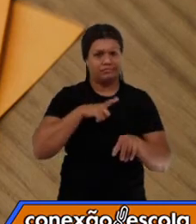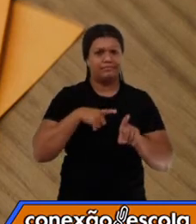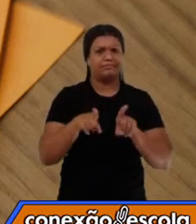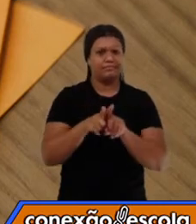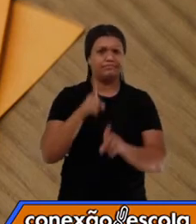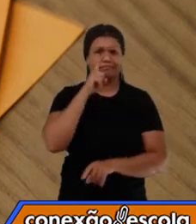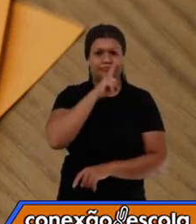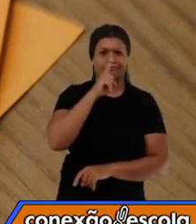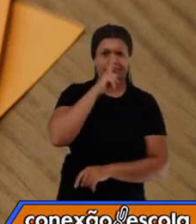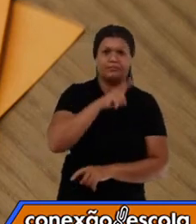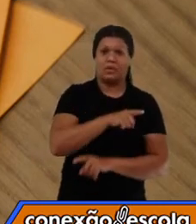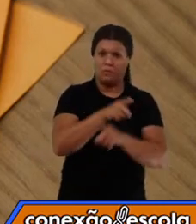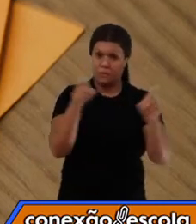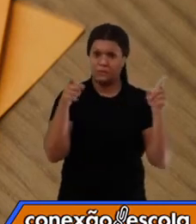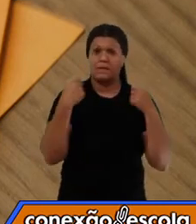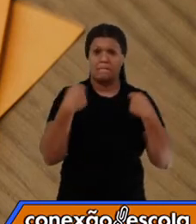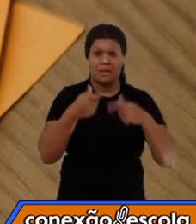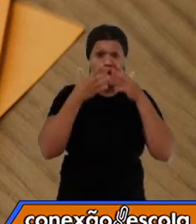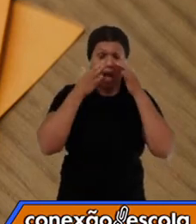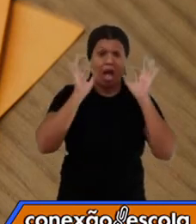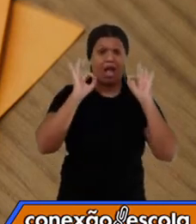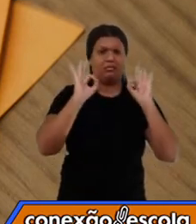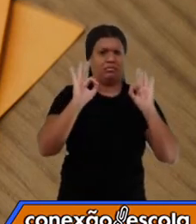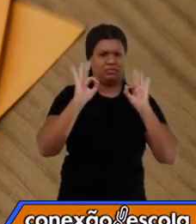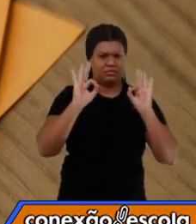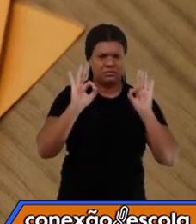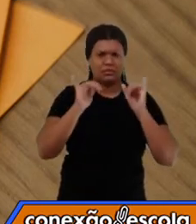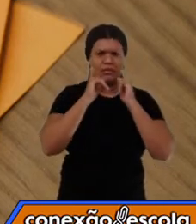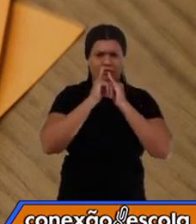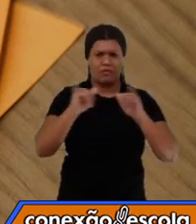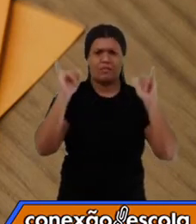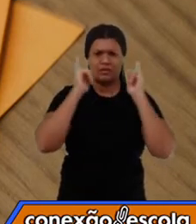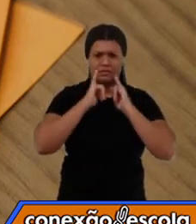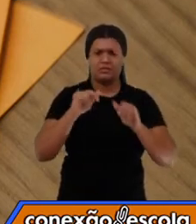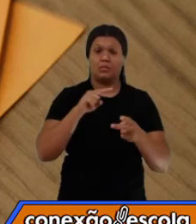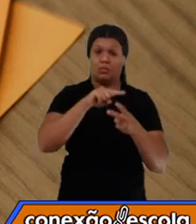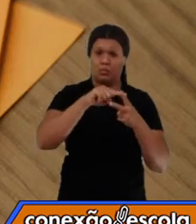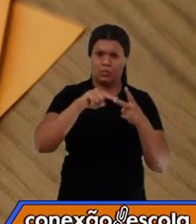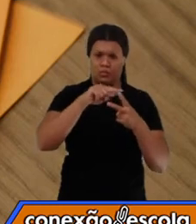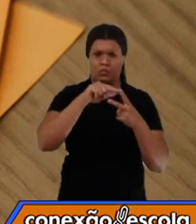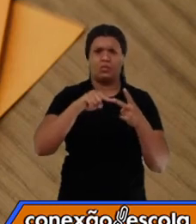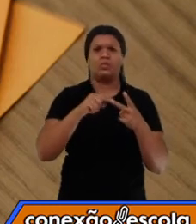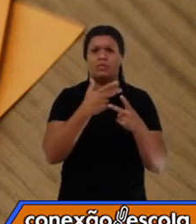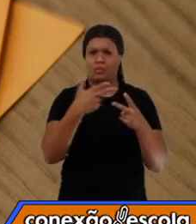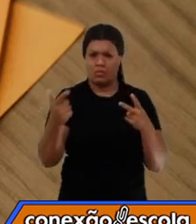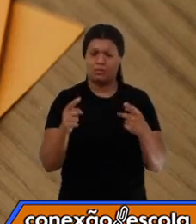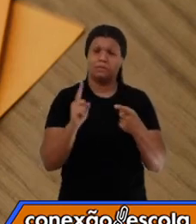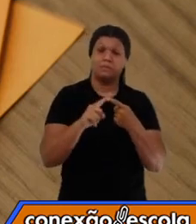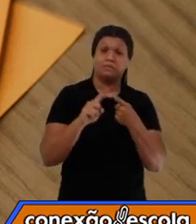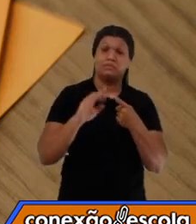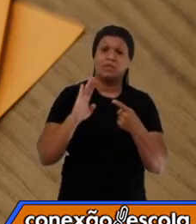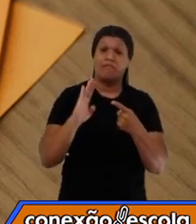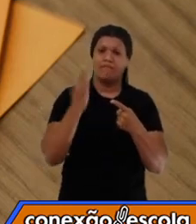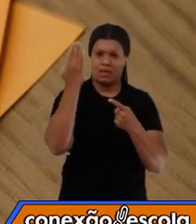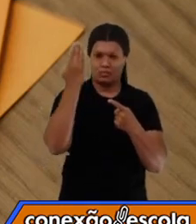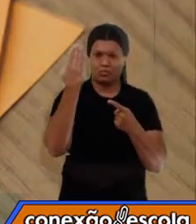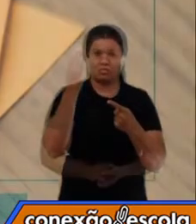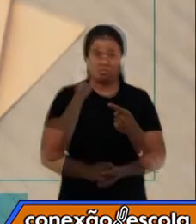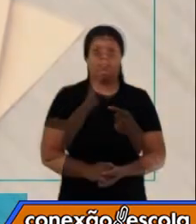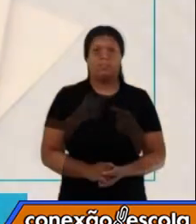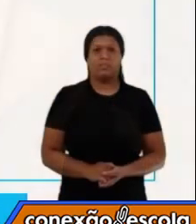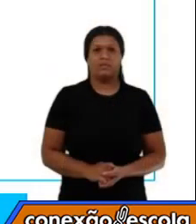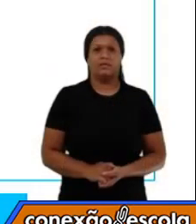E você precisa ficar atento no gênero informativo para essas duas situações, fake news e